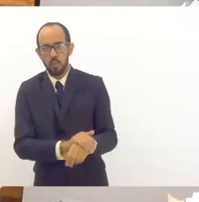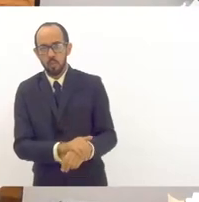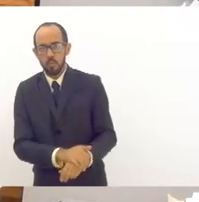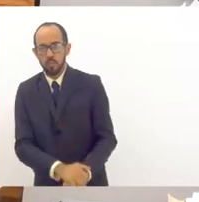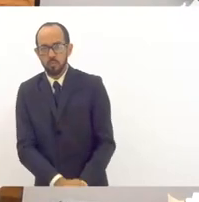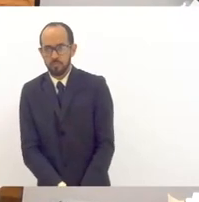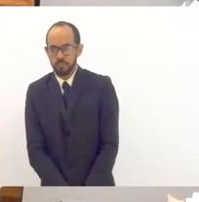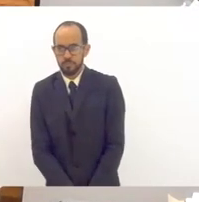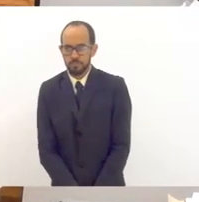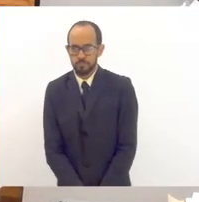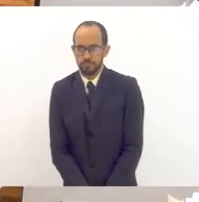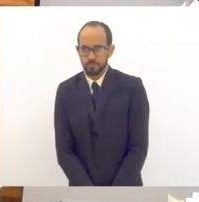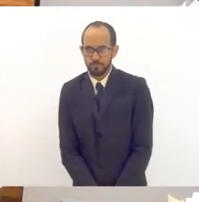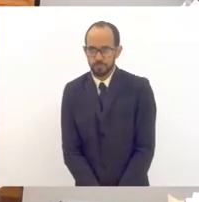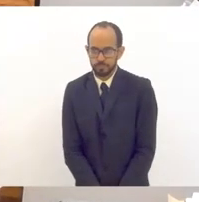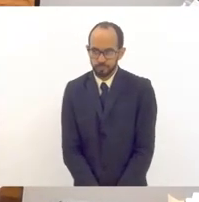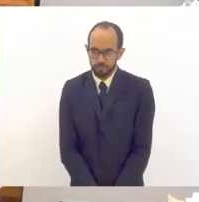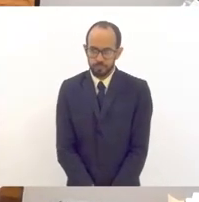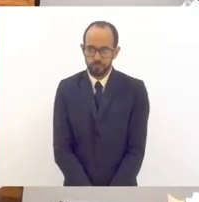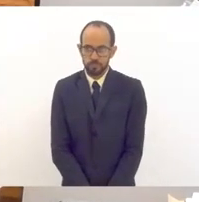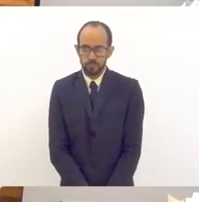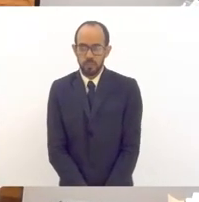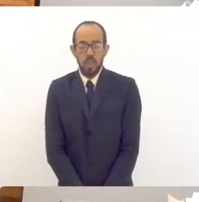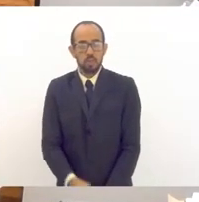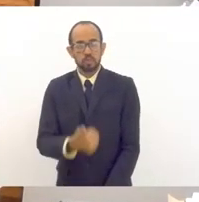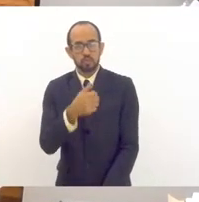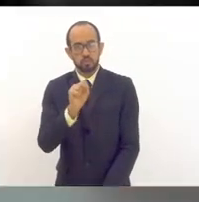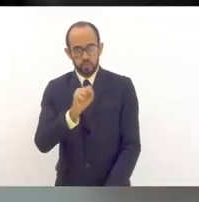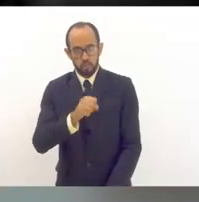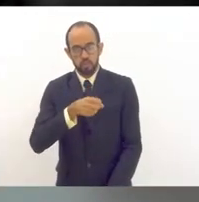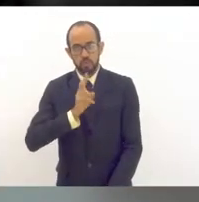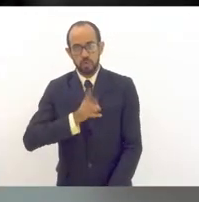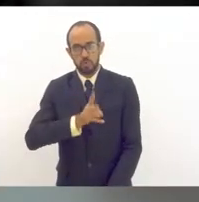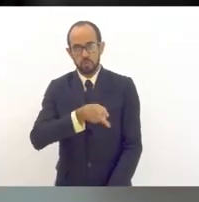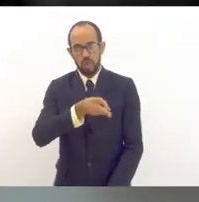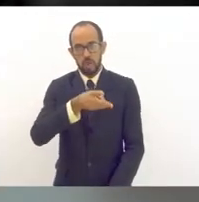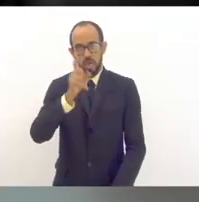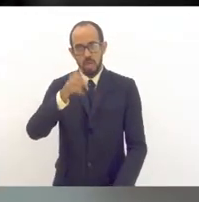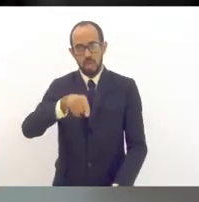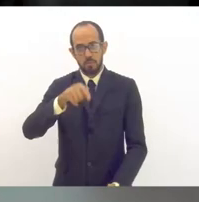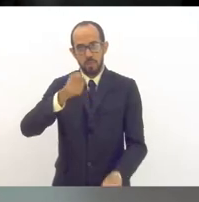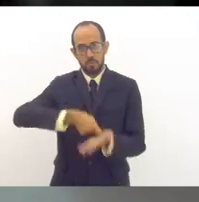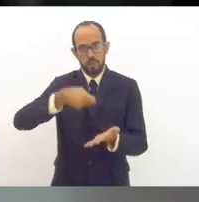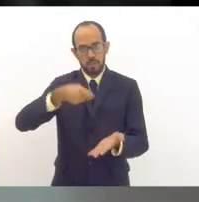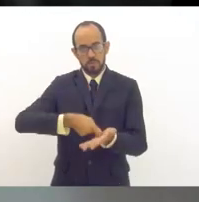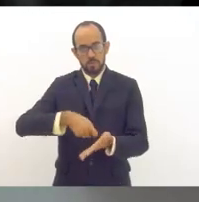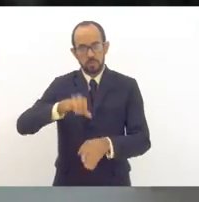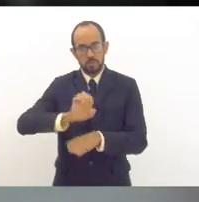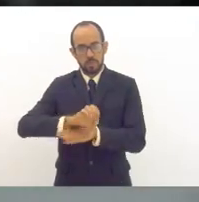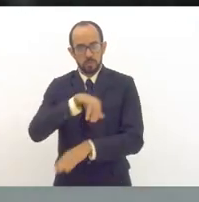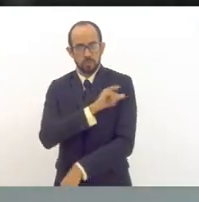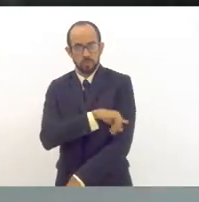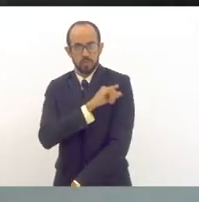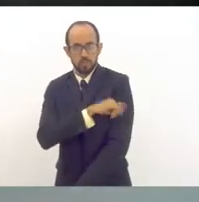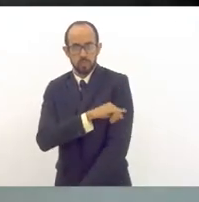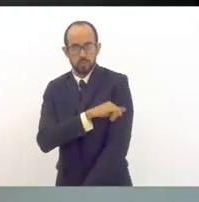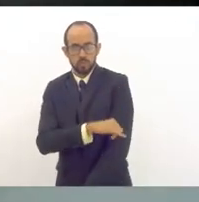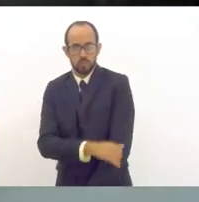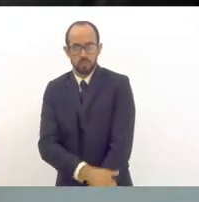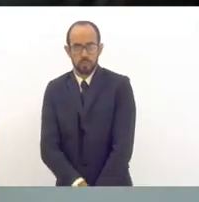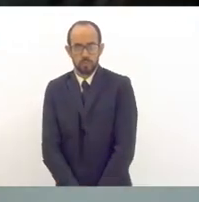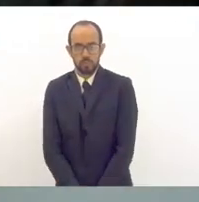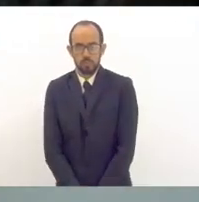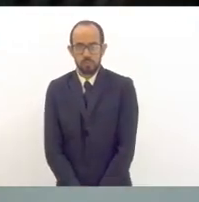depende do Parlamento para manter os 18 é uma obrigação do Estado do Rio de Janeiro enquanto alívio guaraná É isso que eu tô dizendo